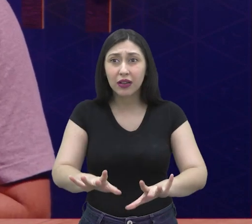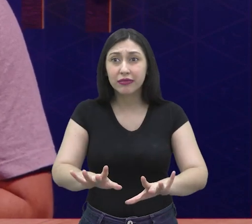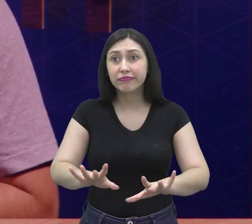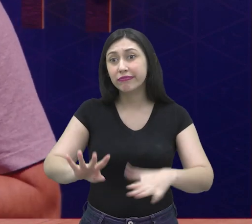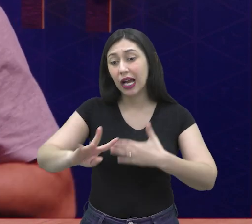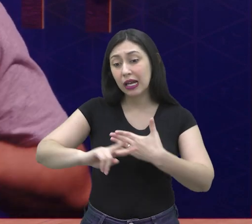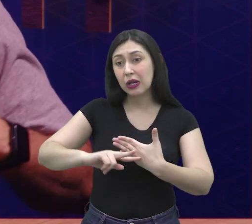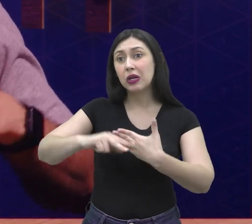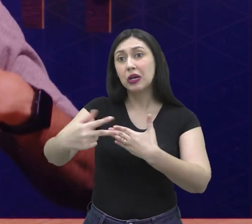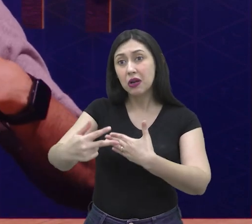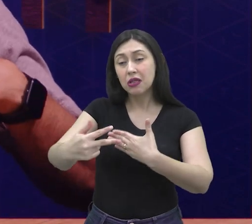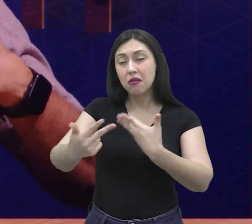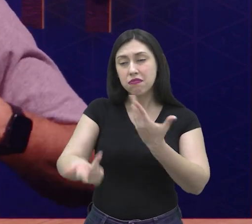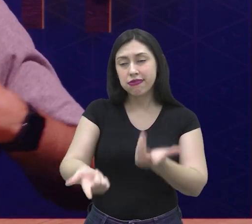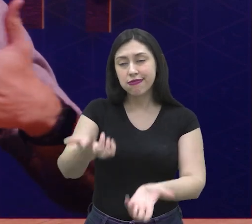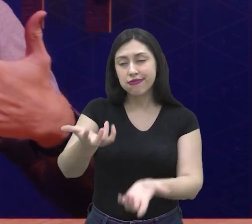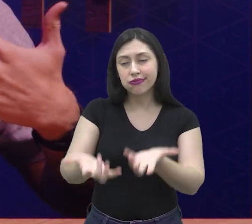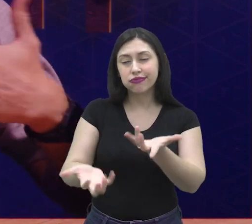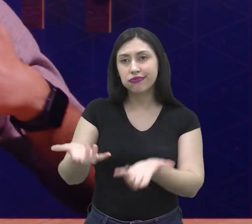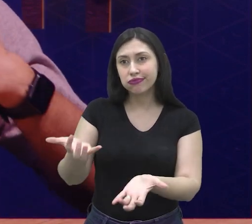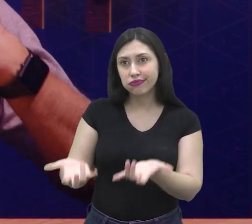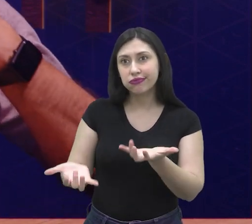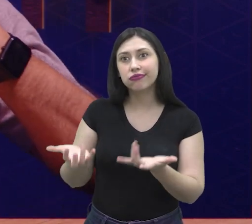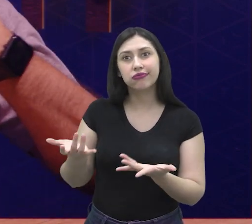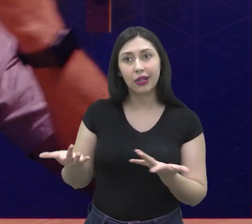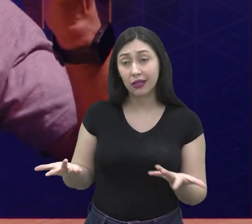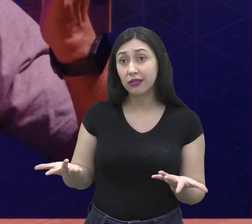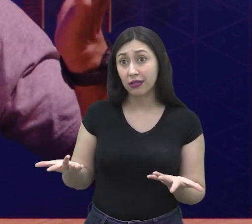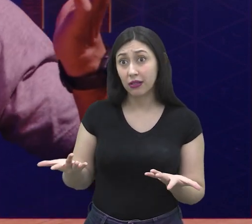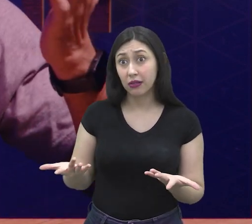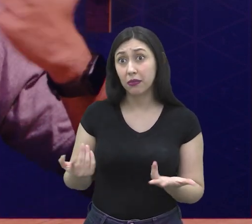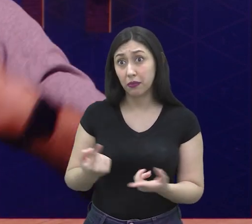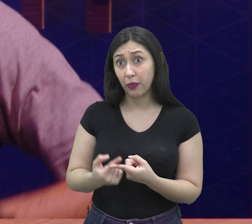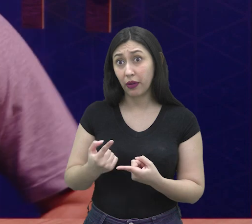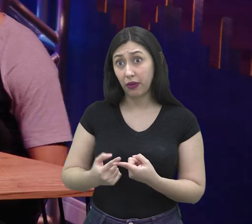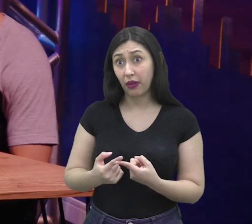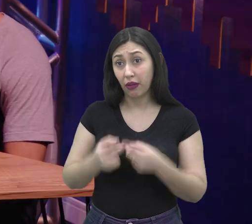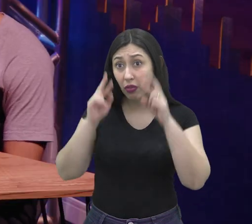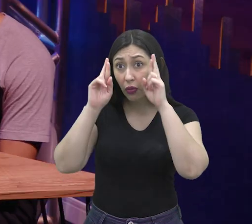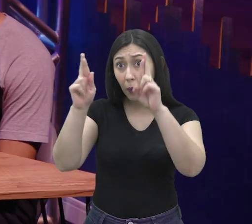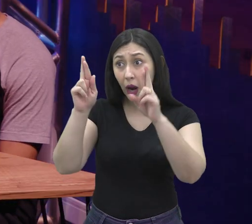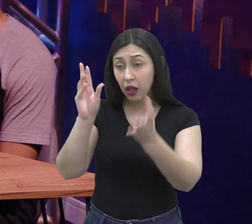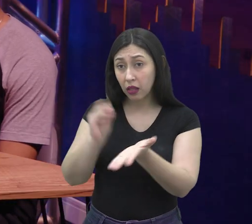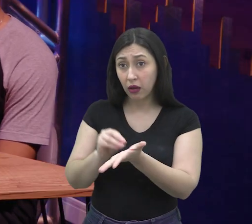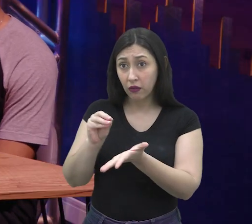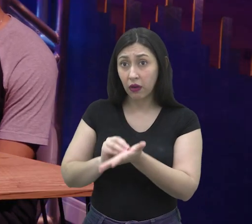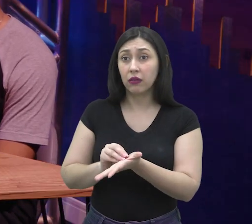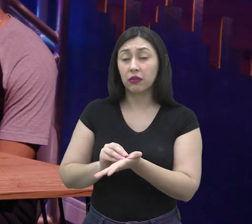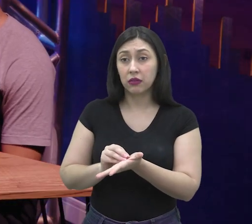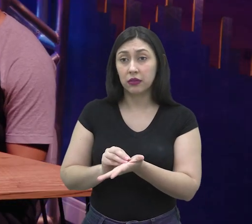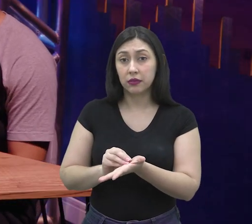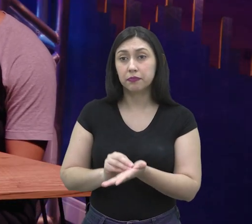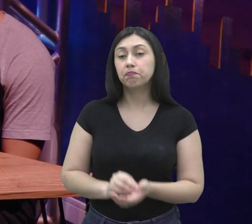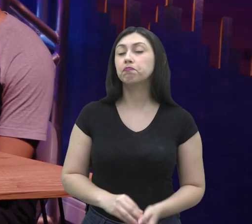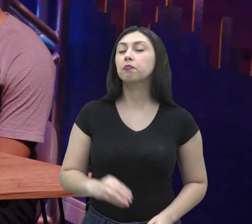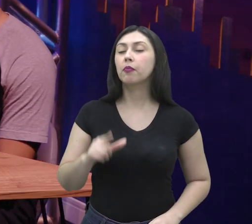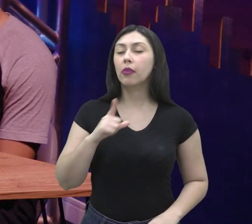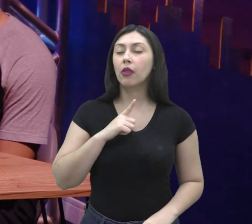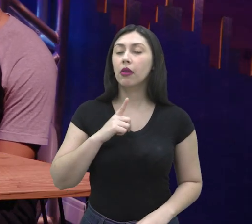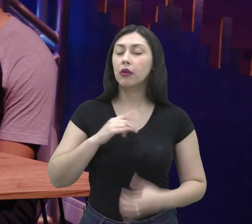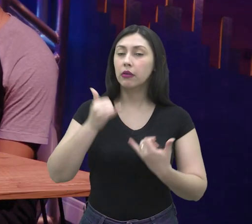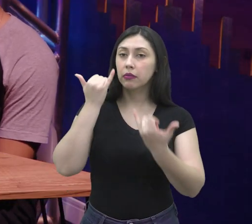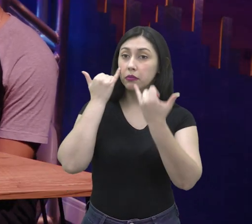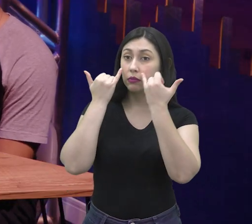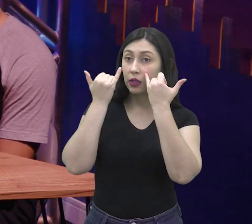irresponsáveis, né, por atitudes e posturas de irresponsabilidade mesmo do homem. Sim. E a gente tem um dado